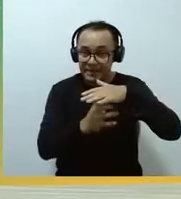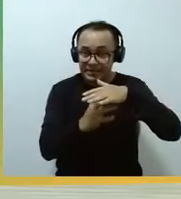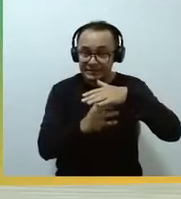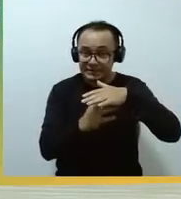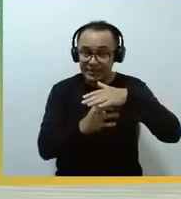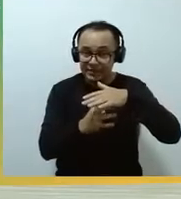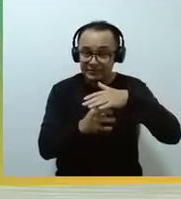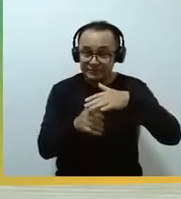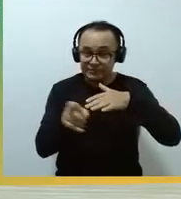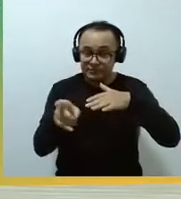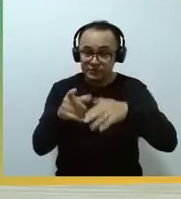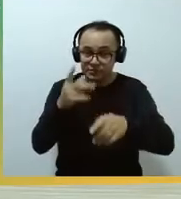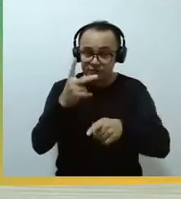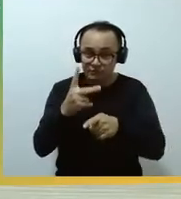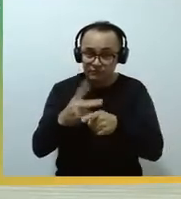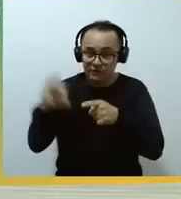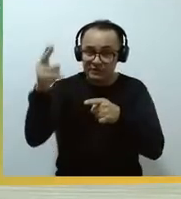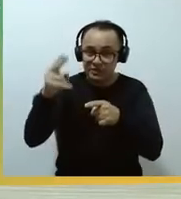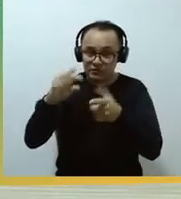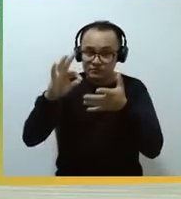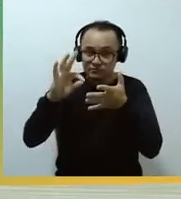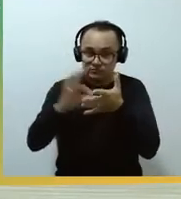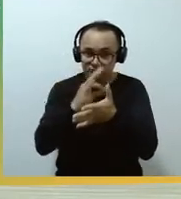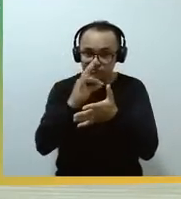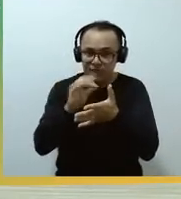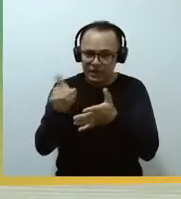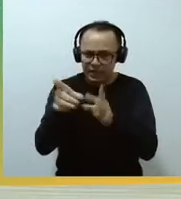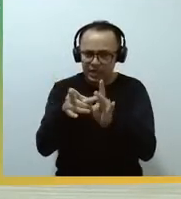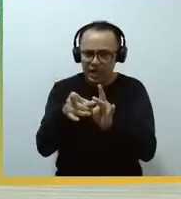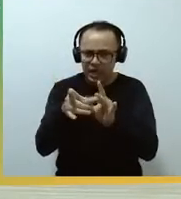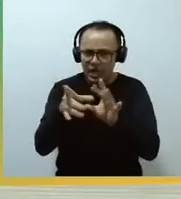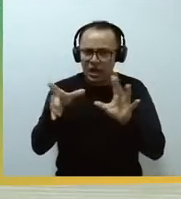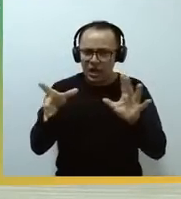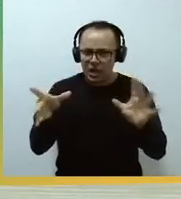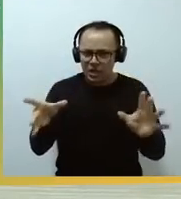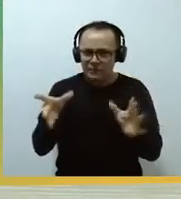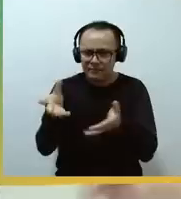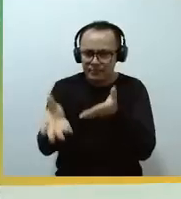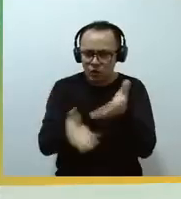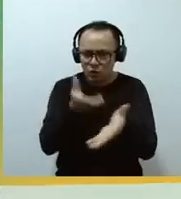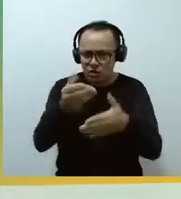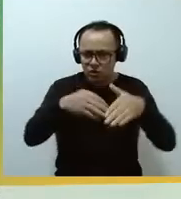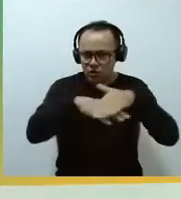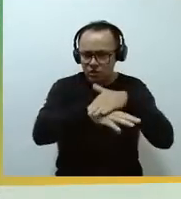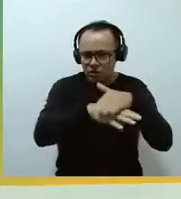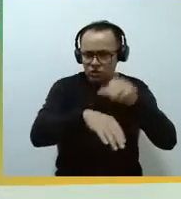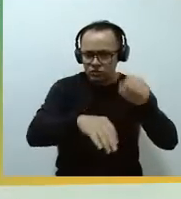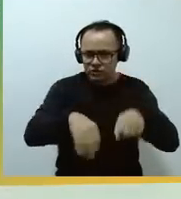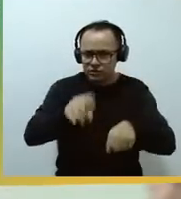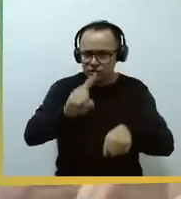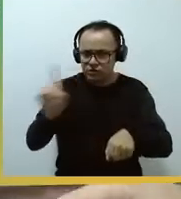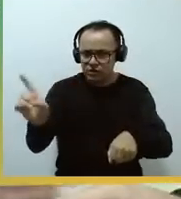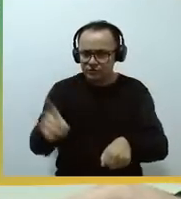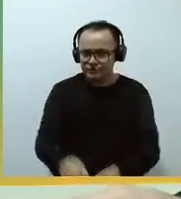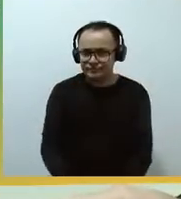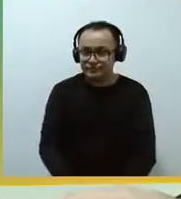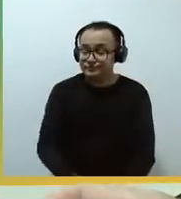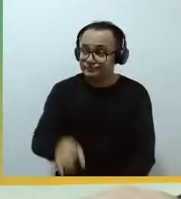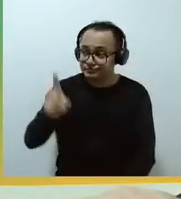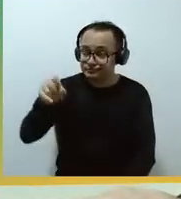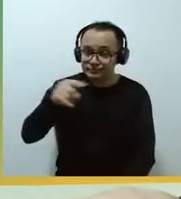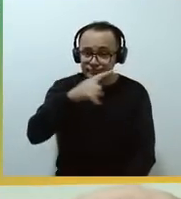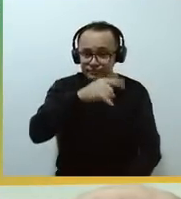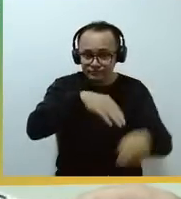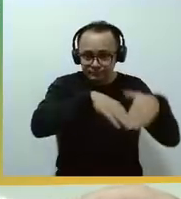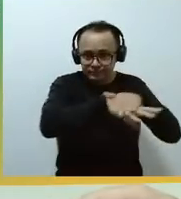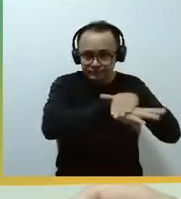vencendo e que foi assinado esse contrato, ela era apta a cuidar do aterro? O aterro é 20 anos de operação